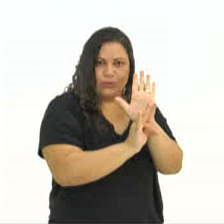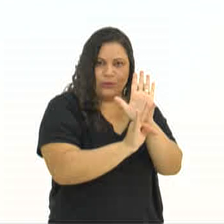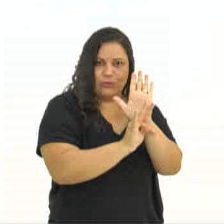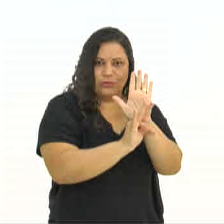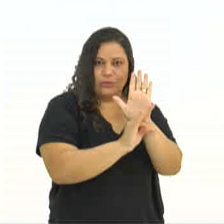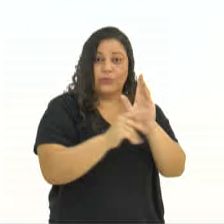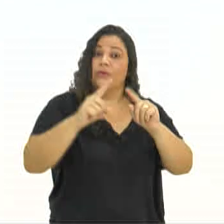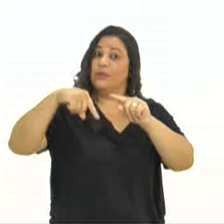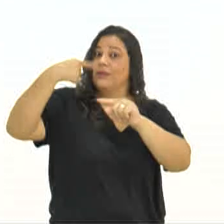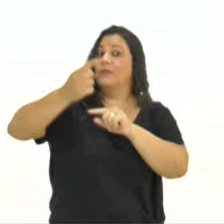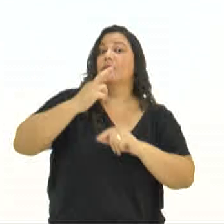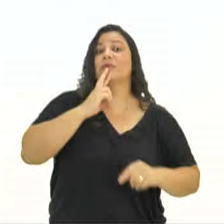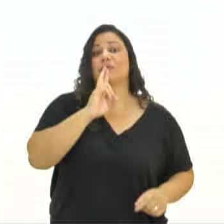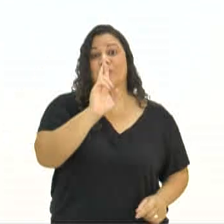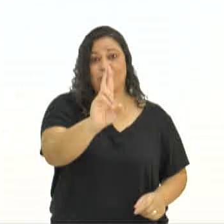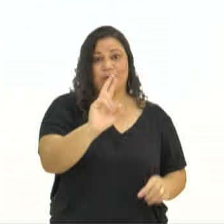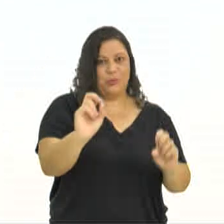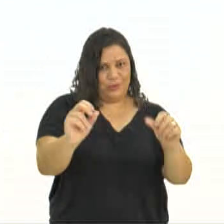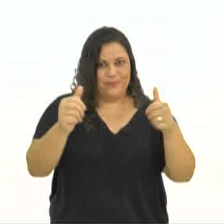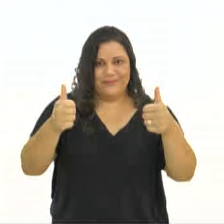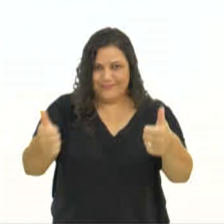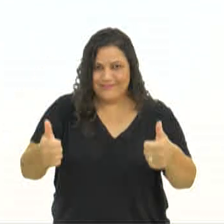aí vocês vão respondê-la, ok?